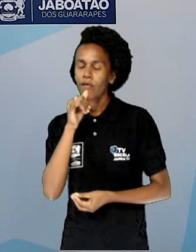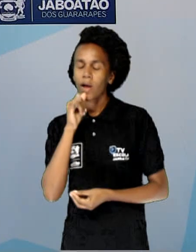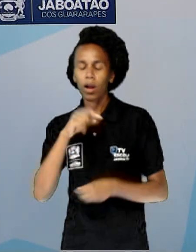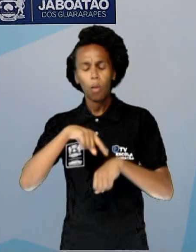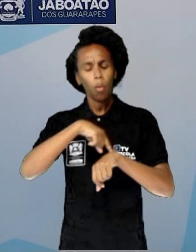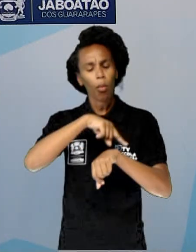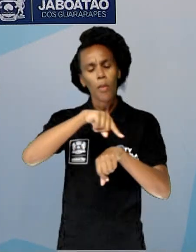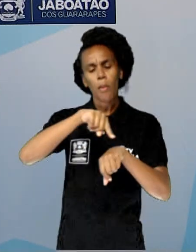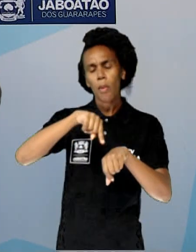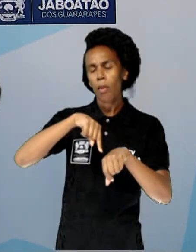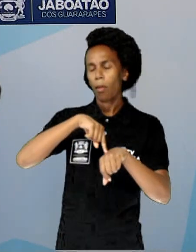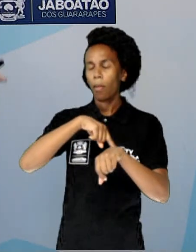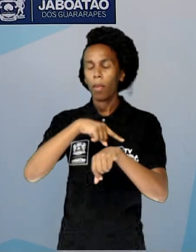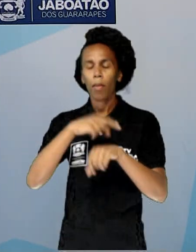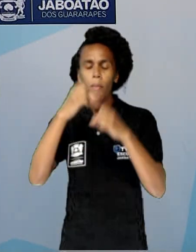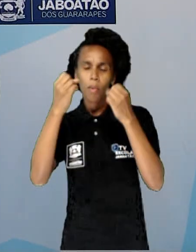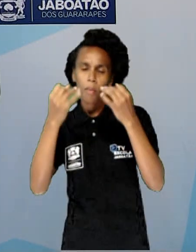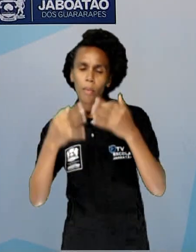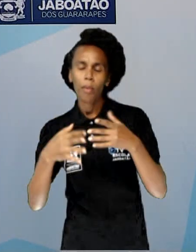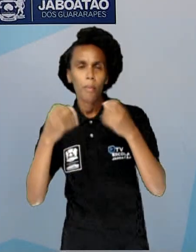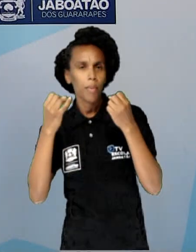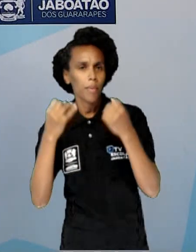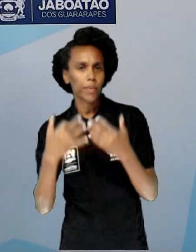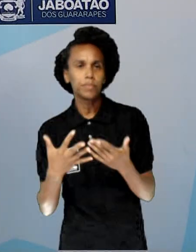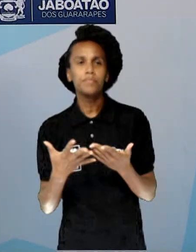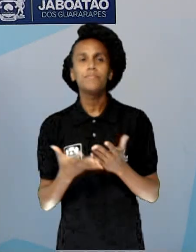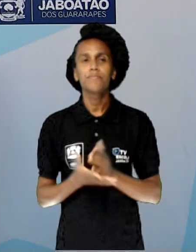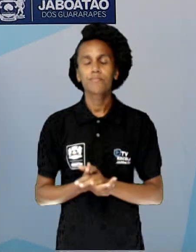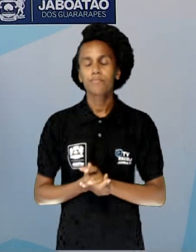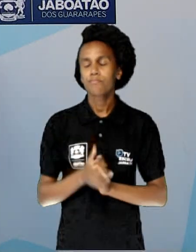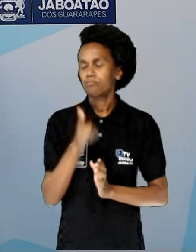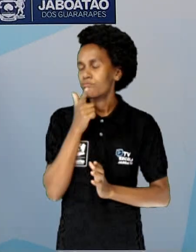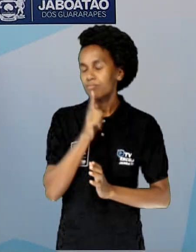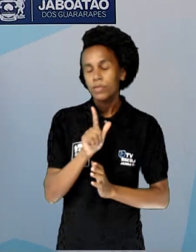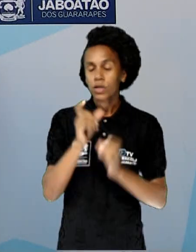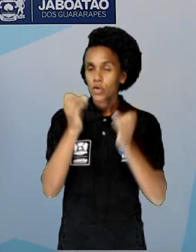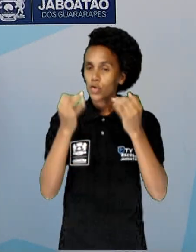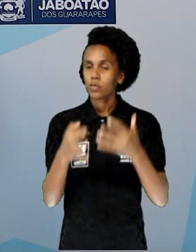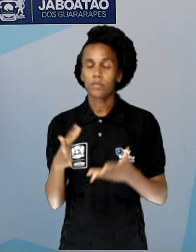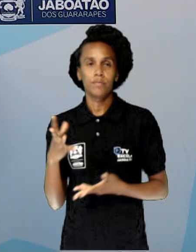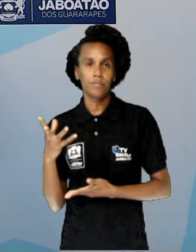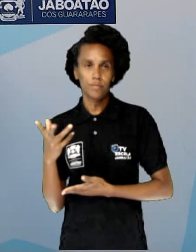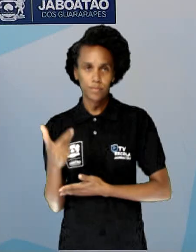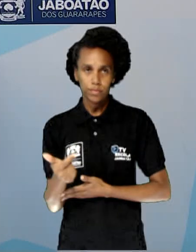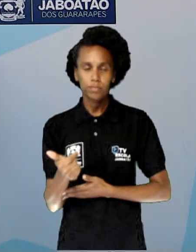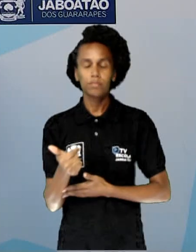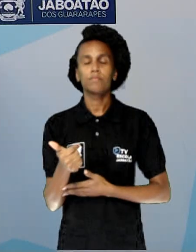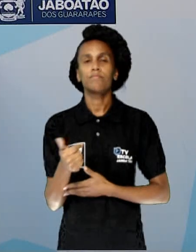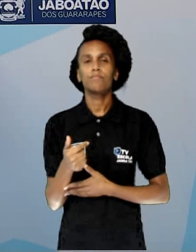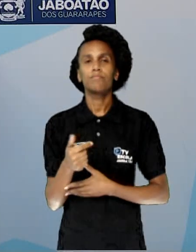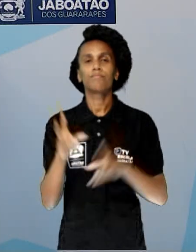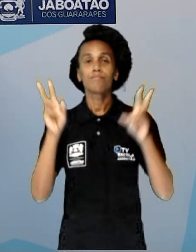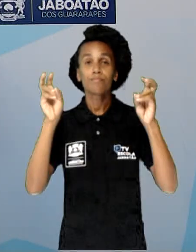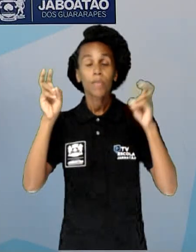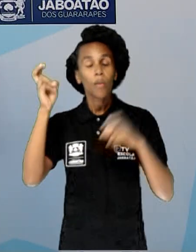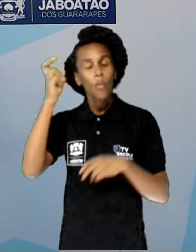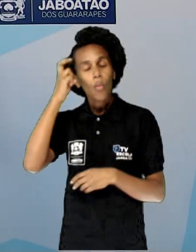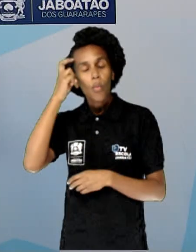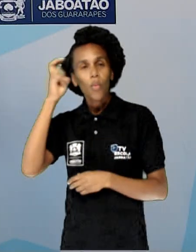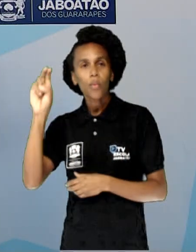conta do quanto esse homem contribuiu para o Brasil em termos de cultura. Mas vamos agora,